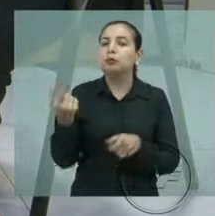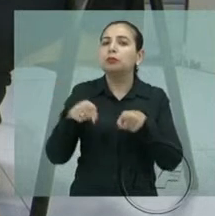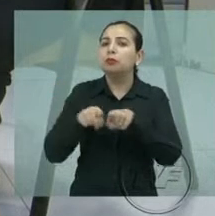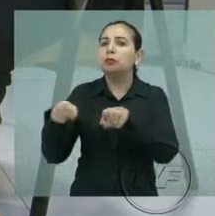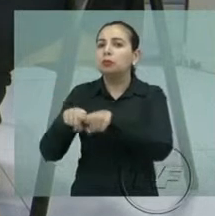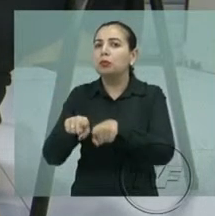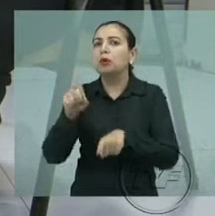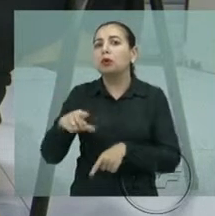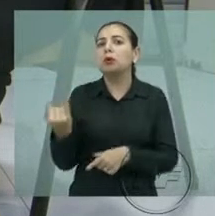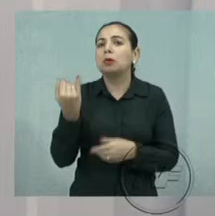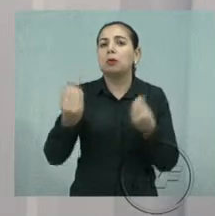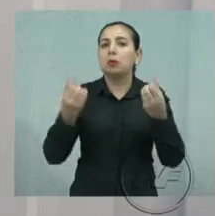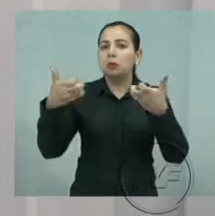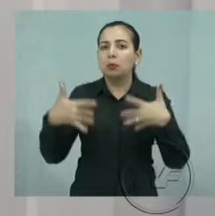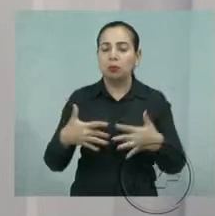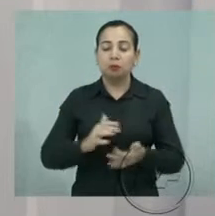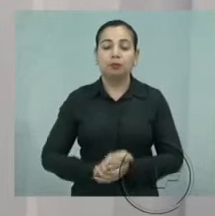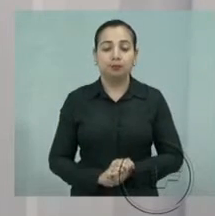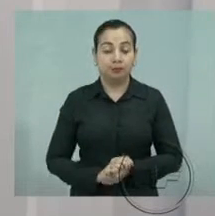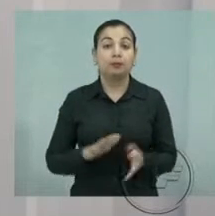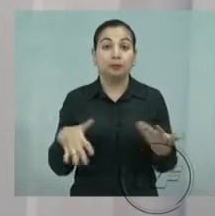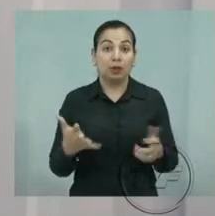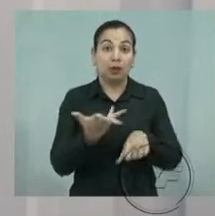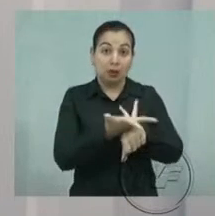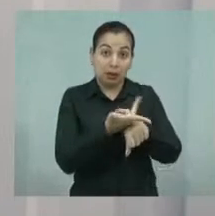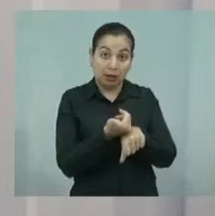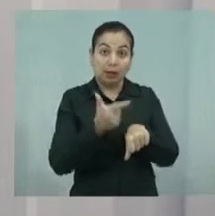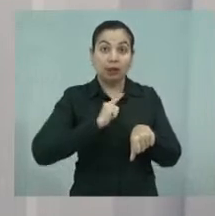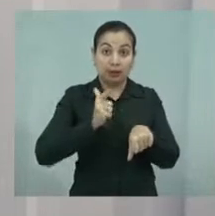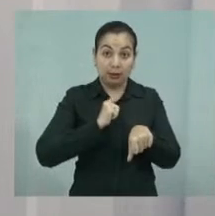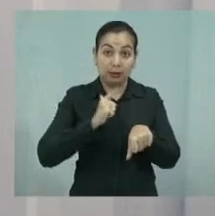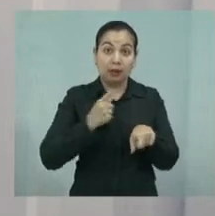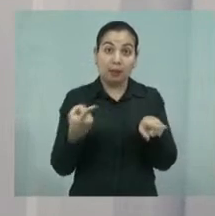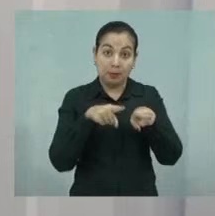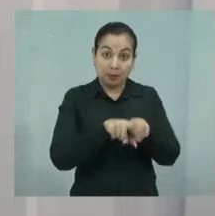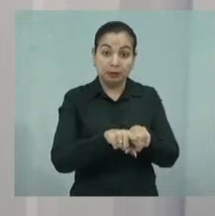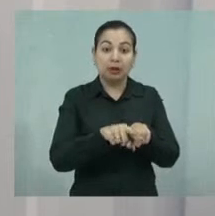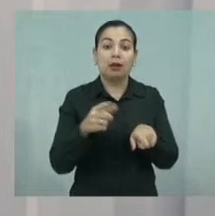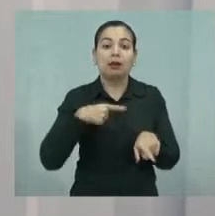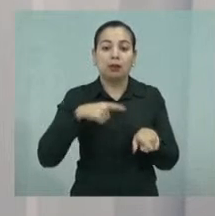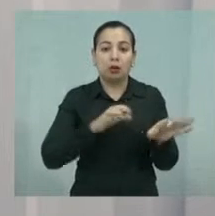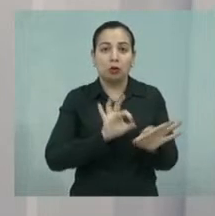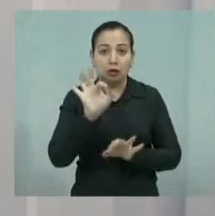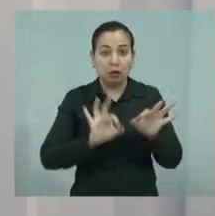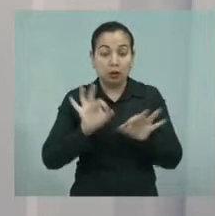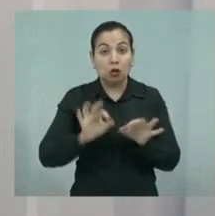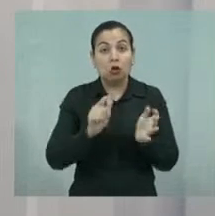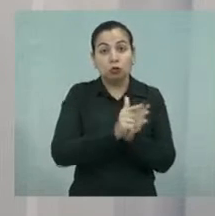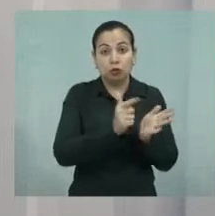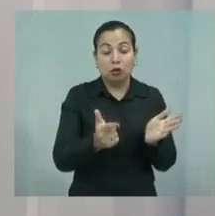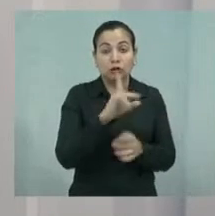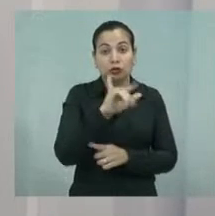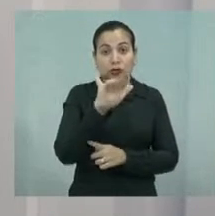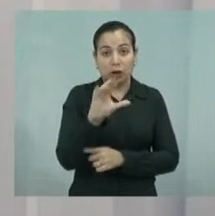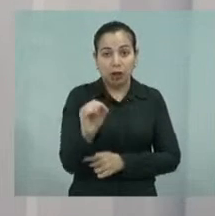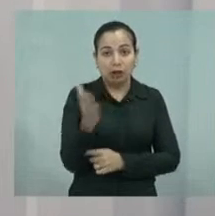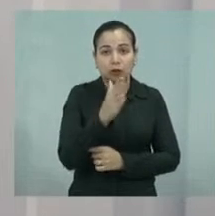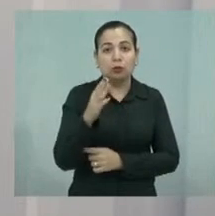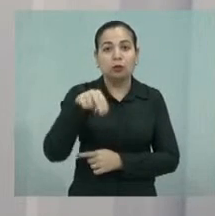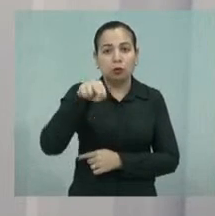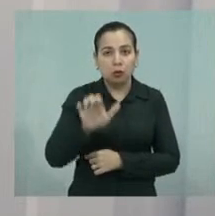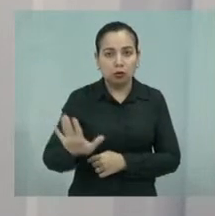Bem, o evento ele tem a parceria, a organização do Diário do Nordeste, do Instituto